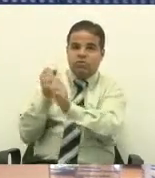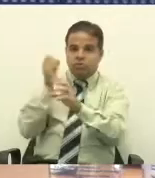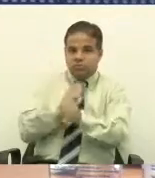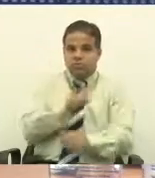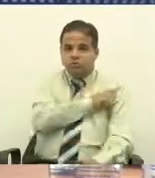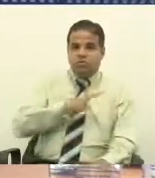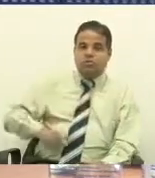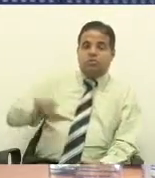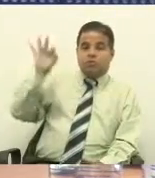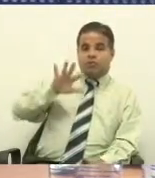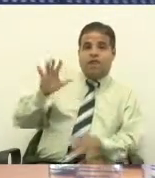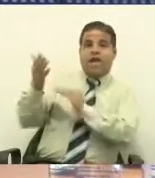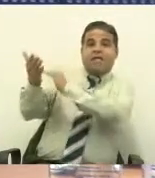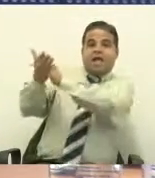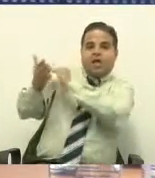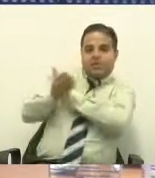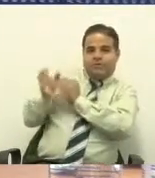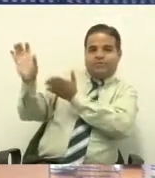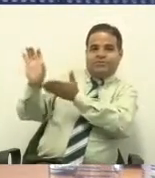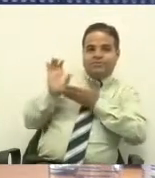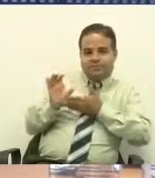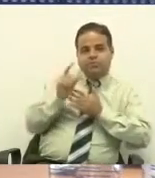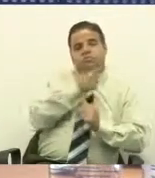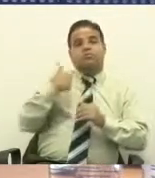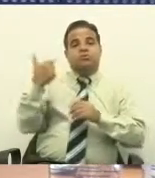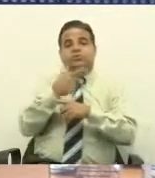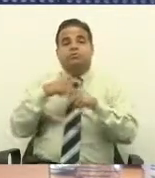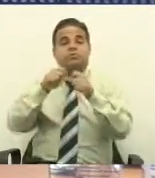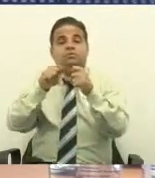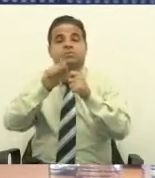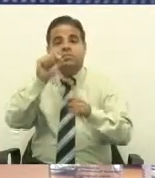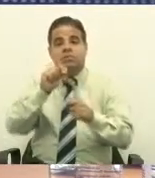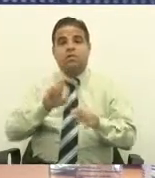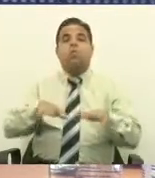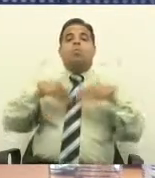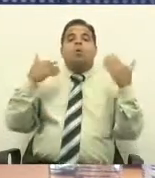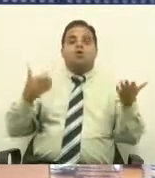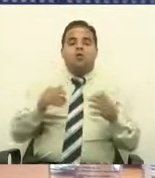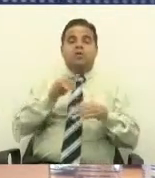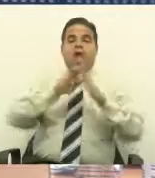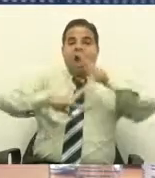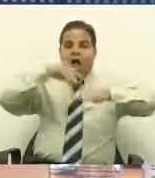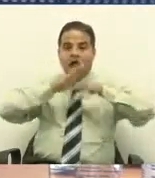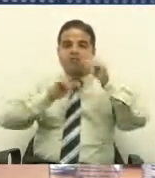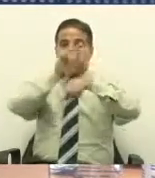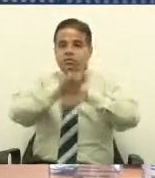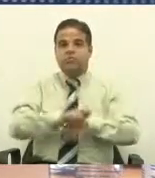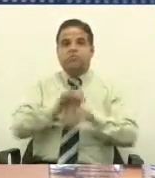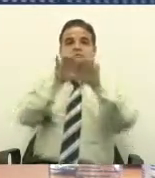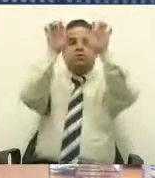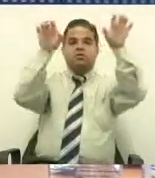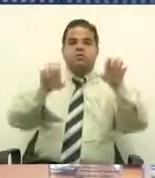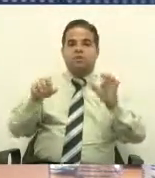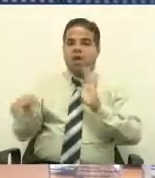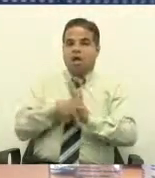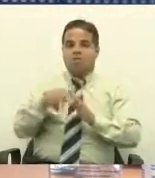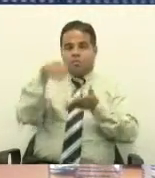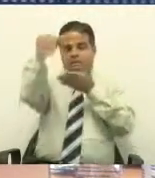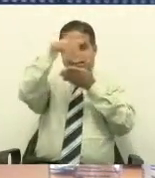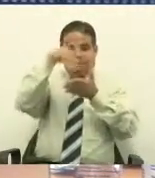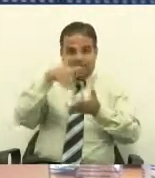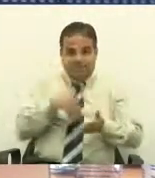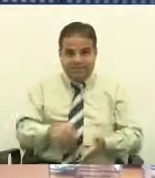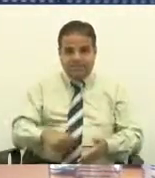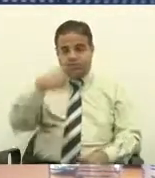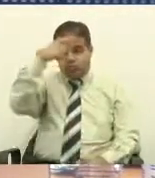governo federal, o que nós fizemos? Qual foi a nossa ação de gestão? Reestruturar a própria secretaria com